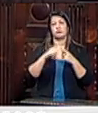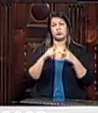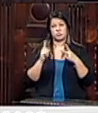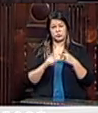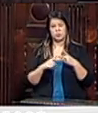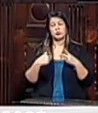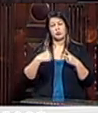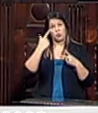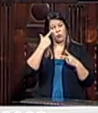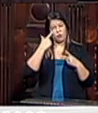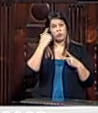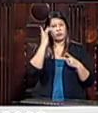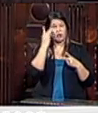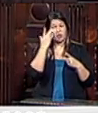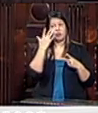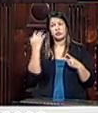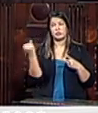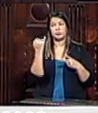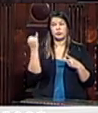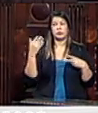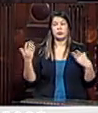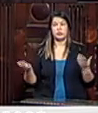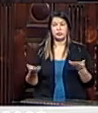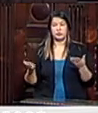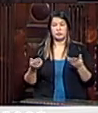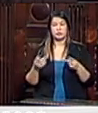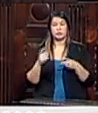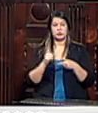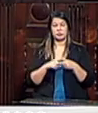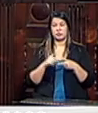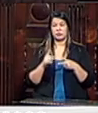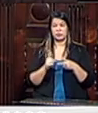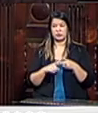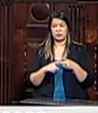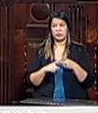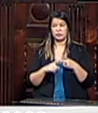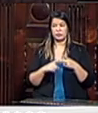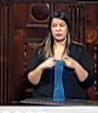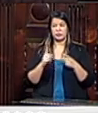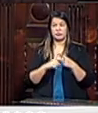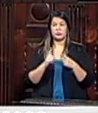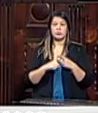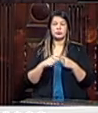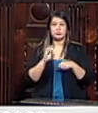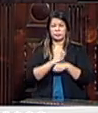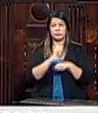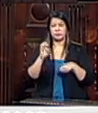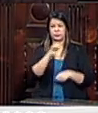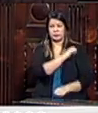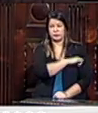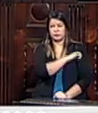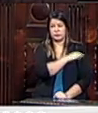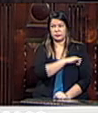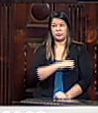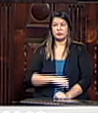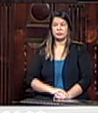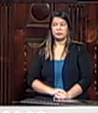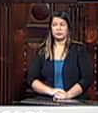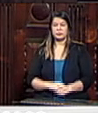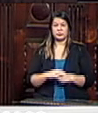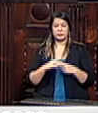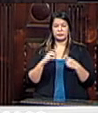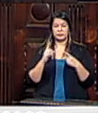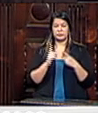julgo que sejam muito importantes nessa hora grave, que é falar do nosso estado do Rio de Janeiro. Senhora Presidente, nós temos no